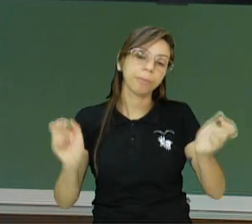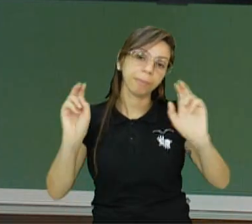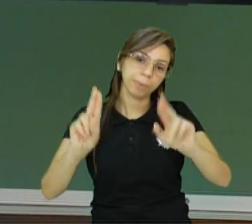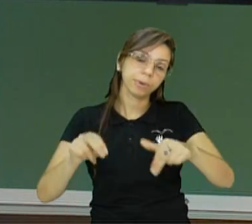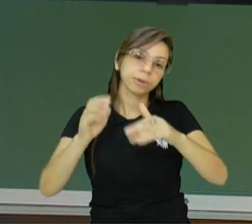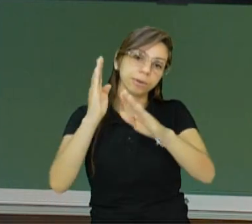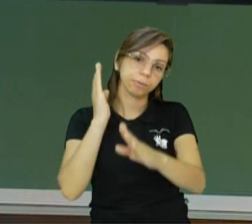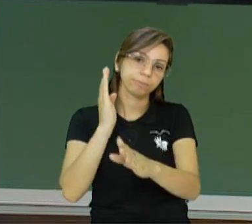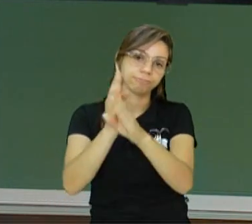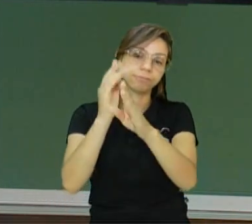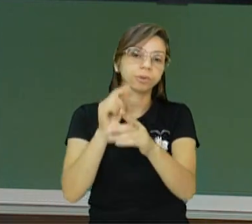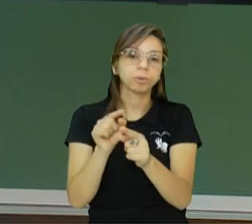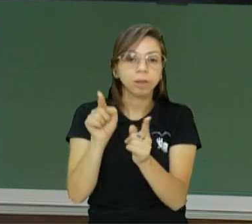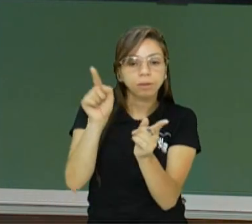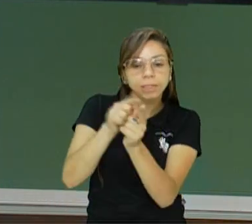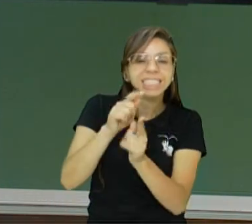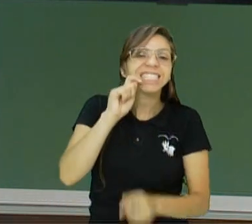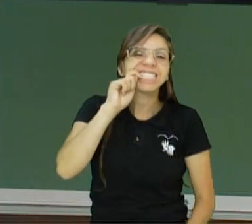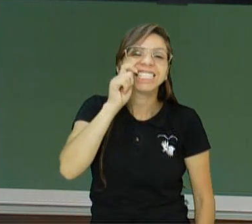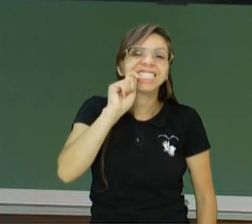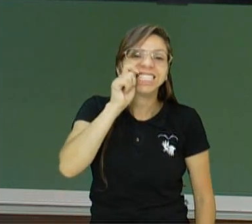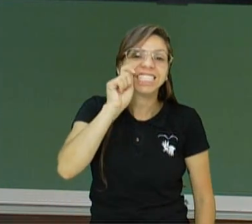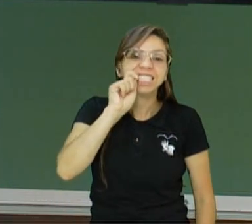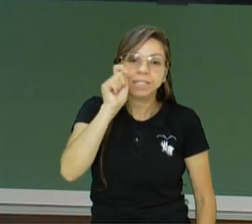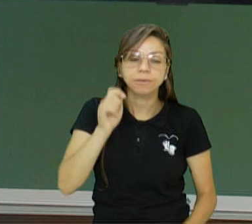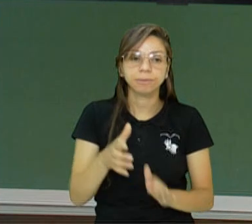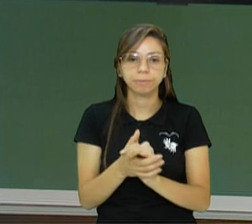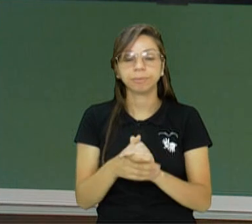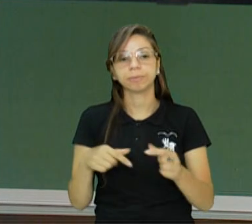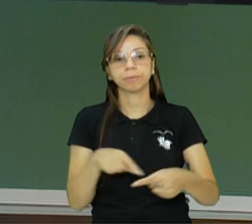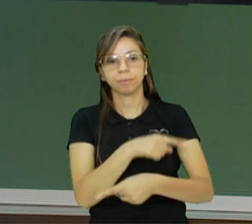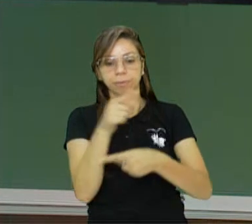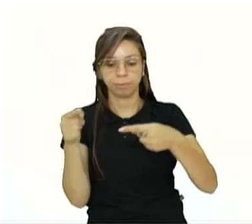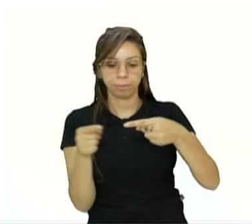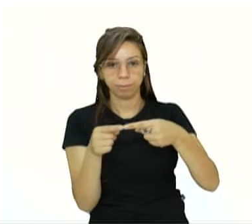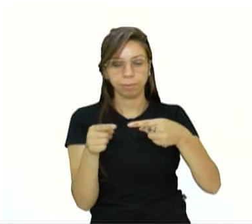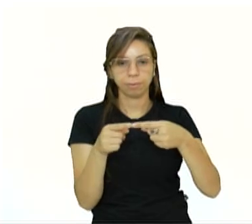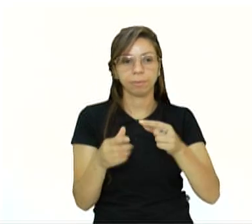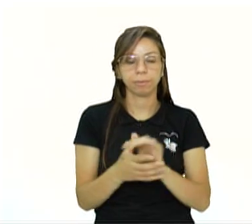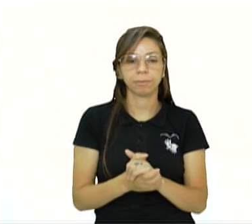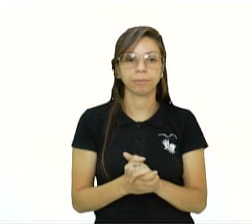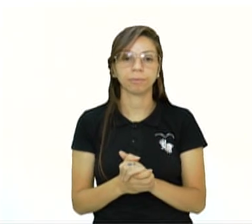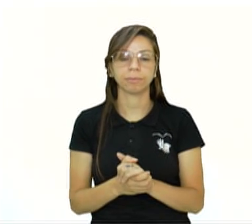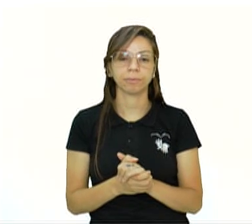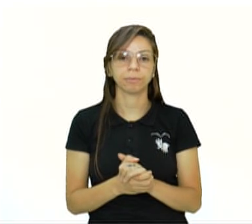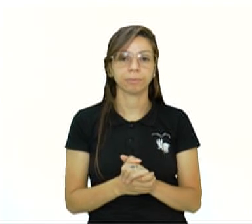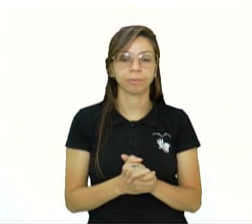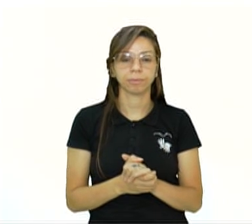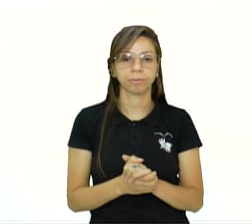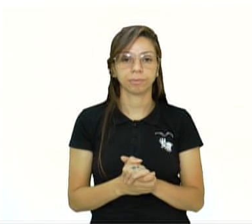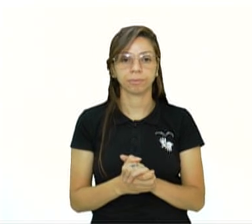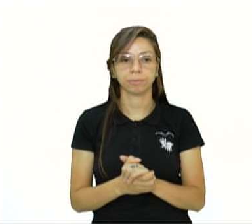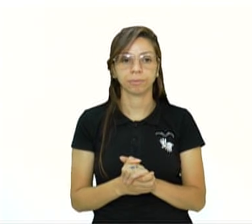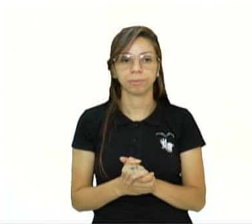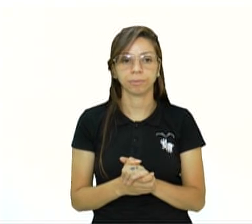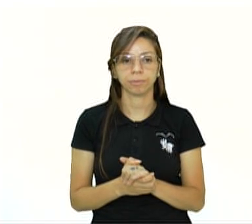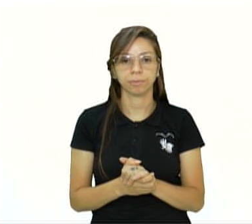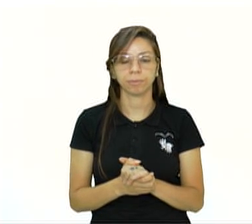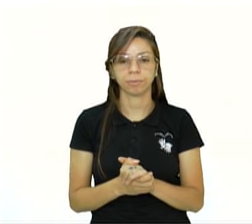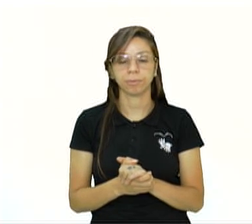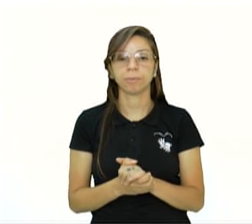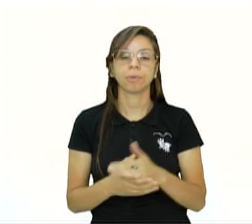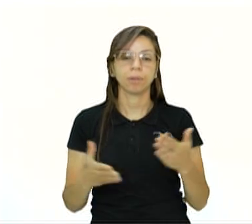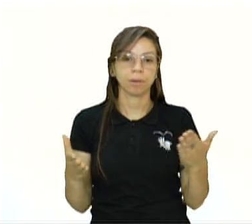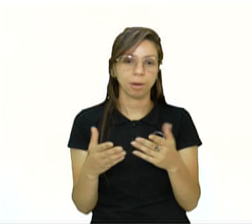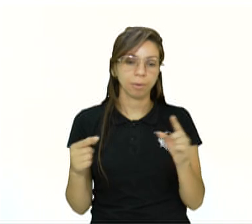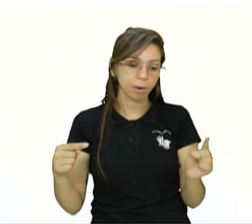usar palito de dente, certo? Vamos para o primeiro passo então. Montagem do passo 1. Ligue os